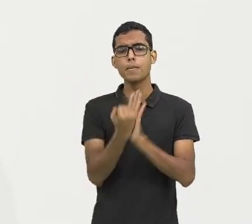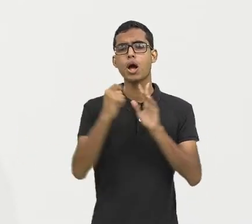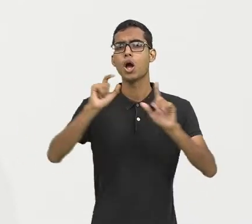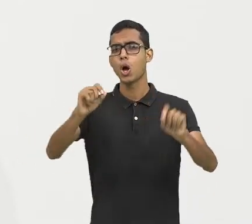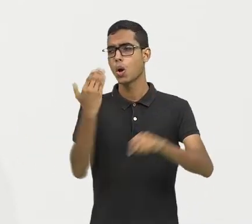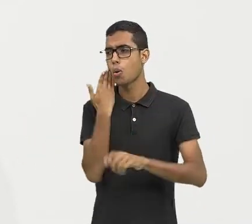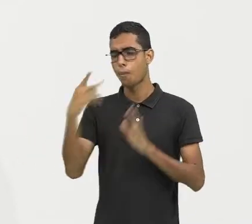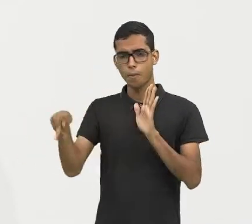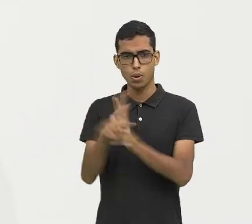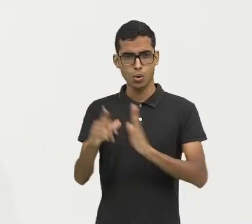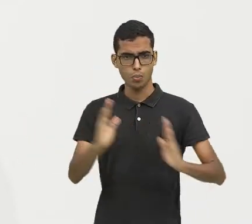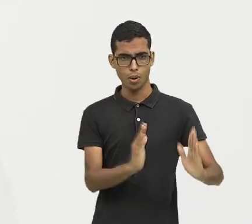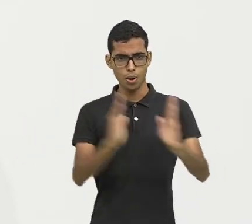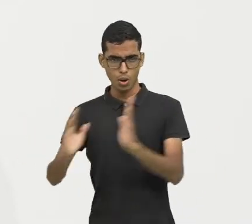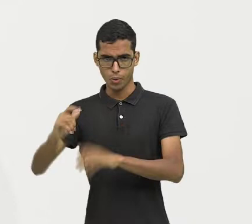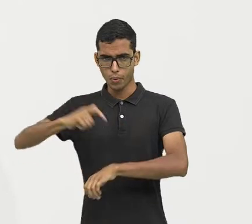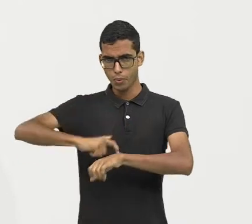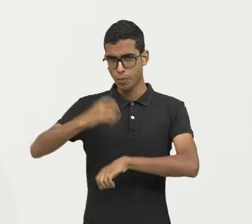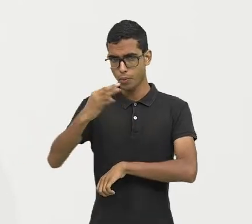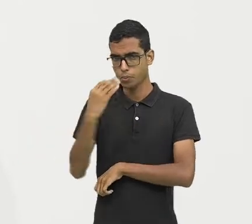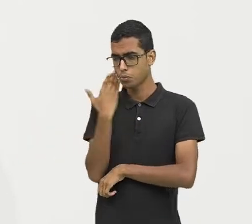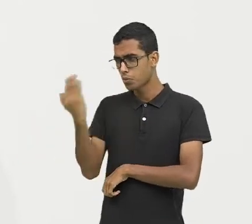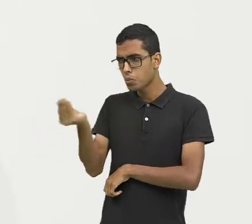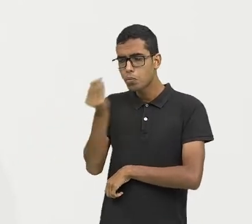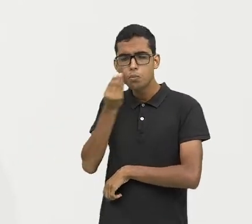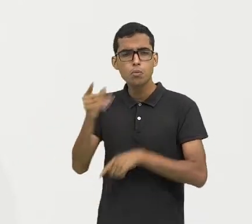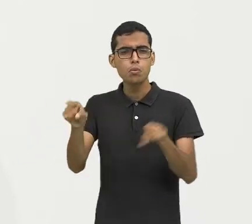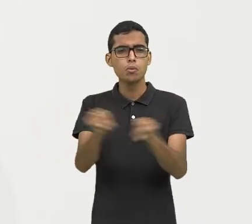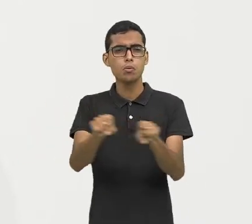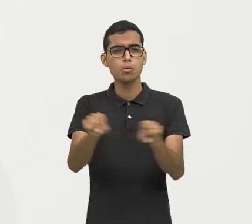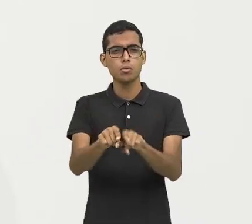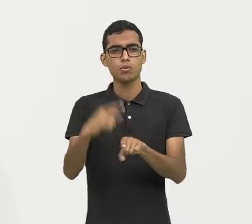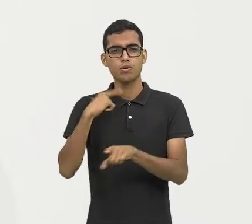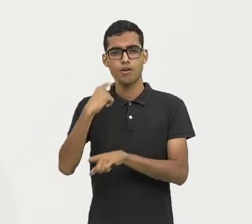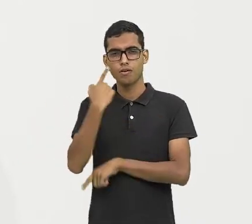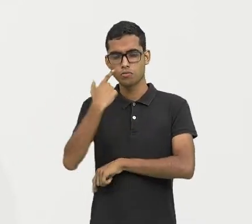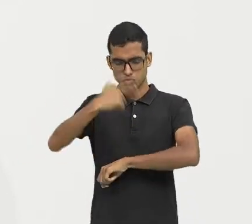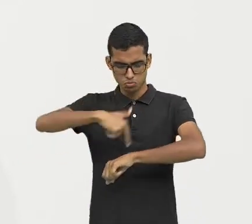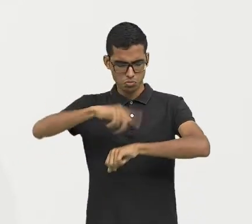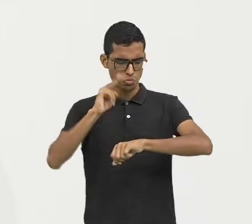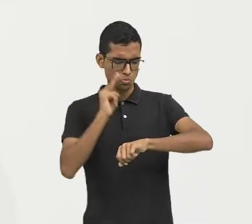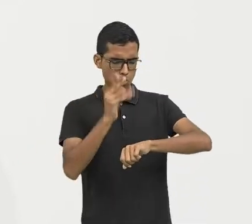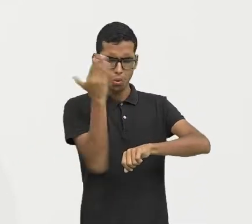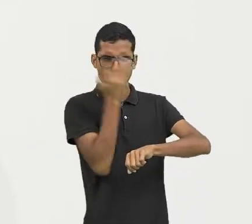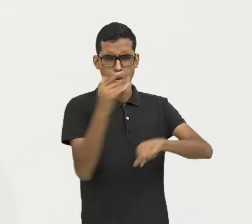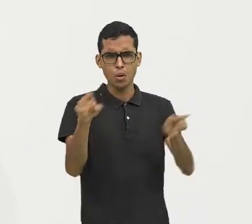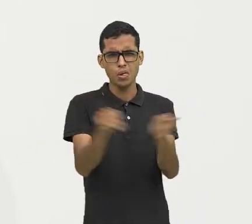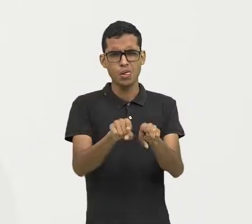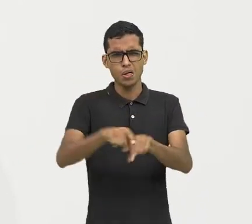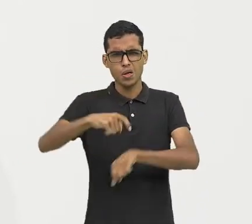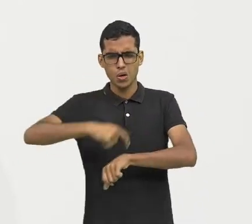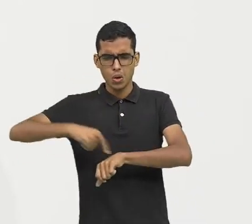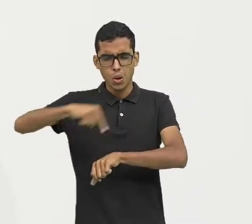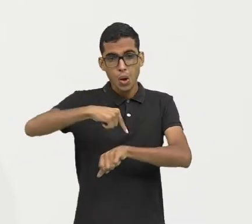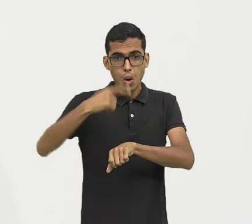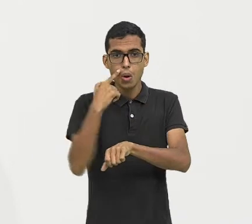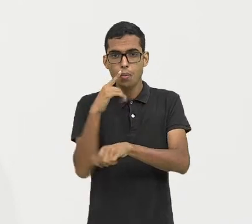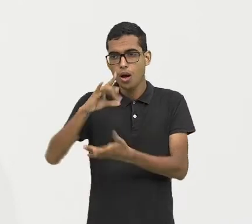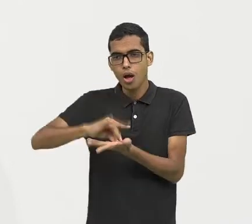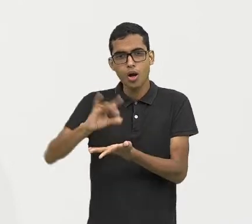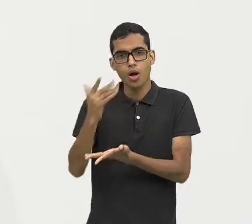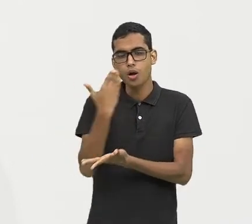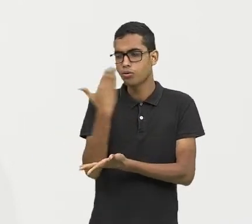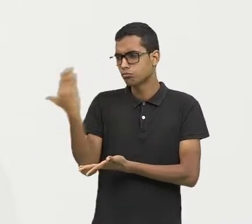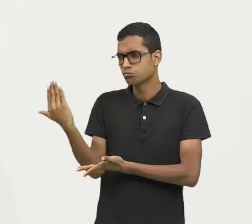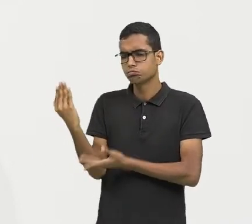Exatamente a passagem de tempo. E observem, eu nem olhava o relógio, eu nem ligaria para o tempo passando.